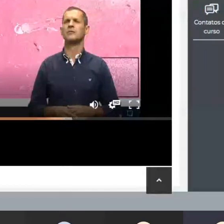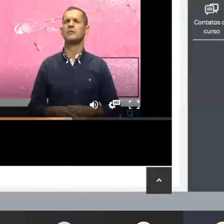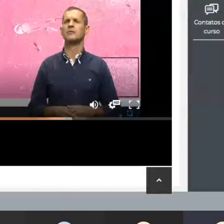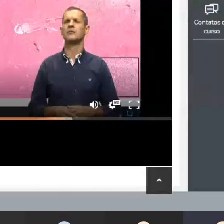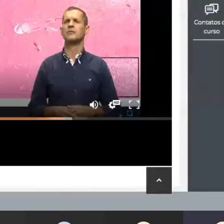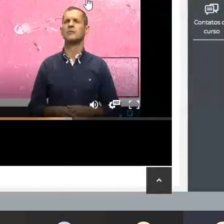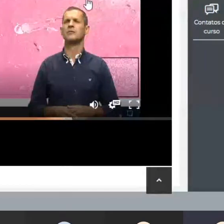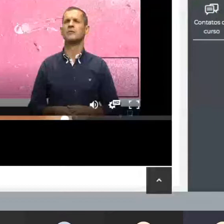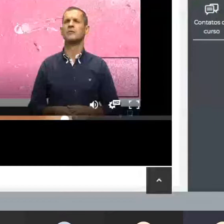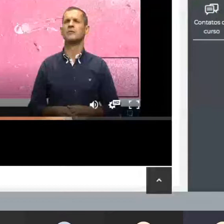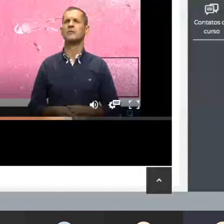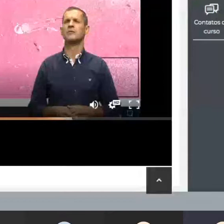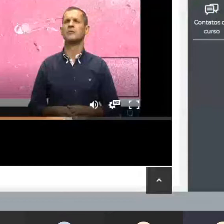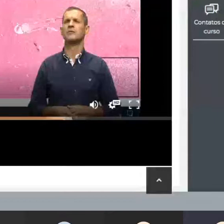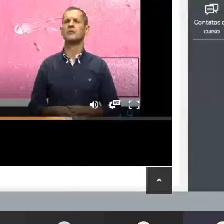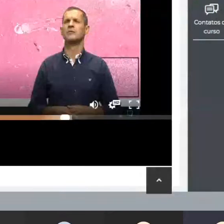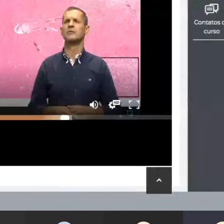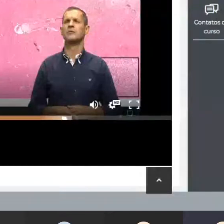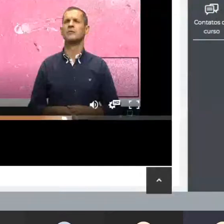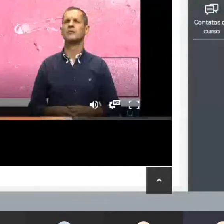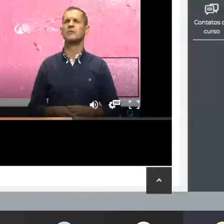Vamos ver se agora vai, peraí.